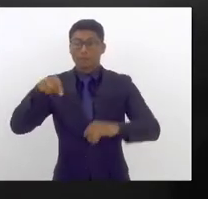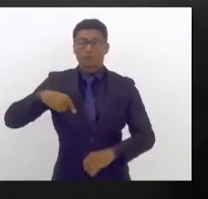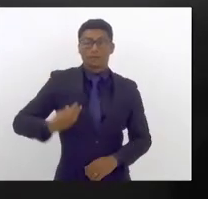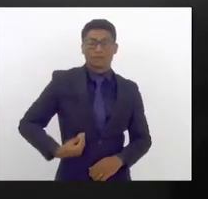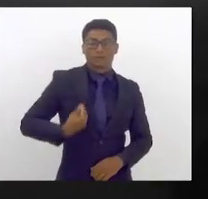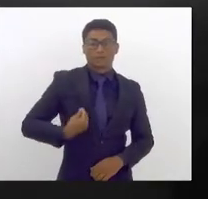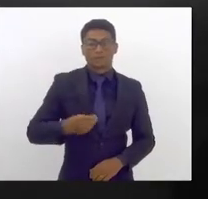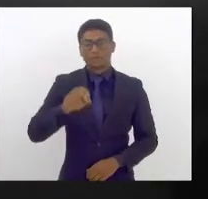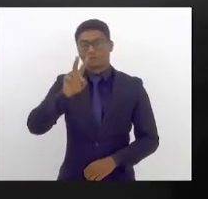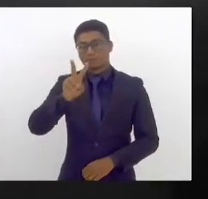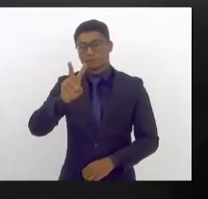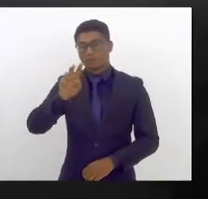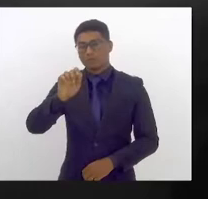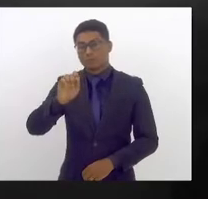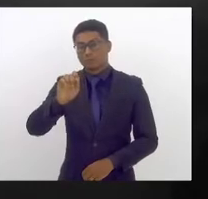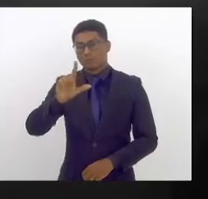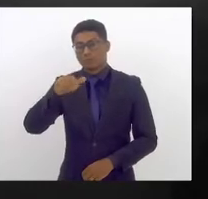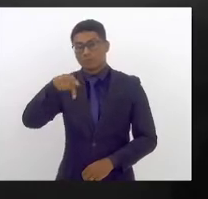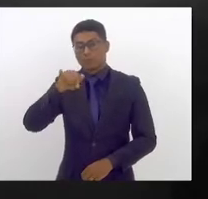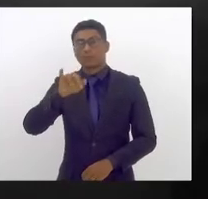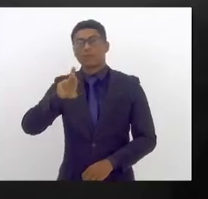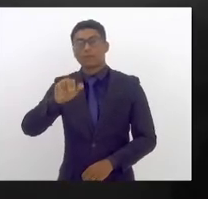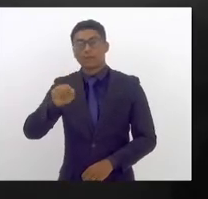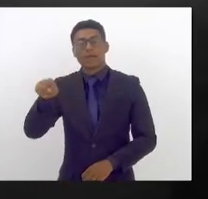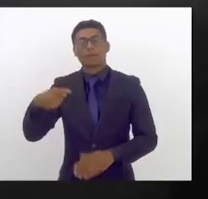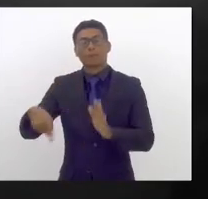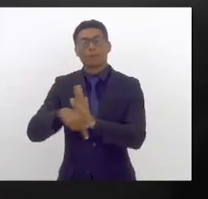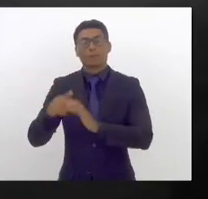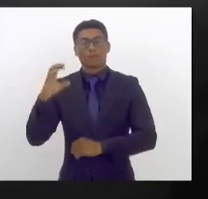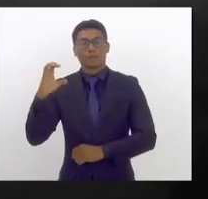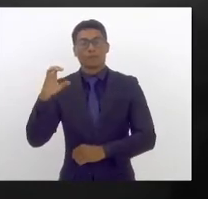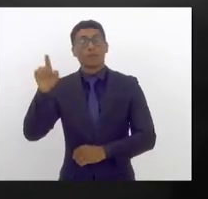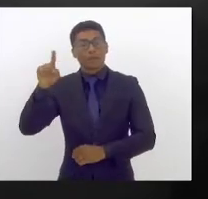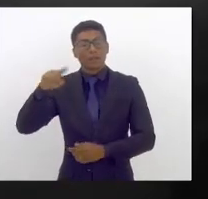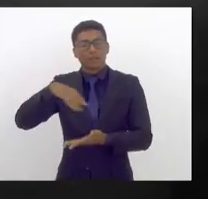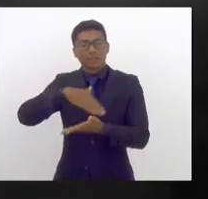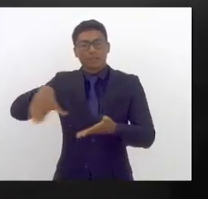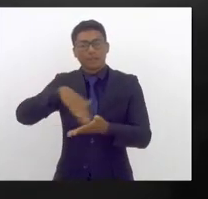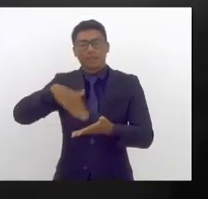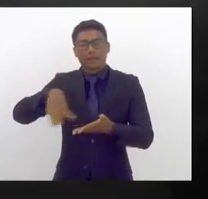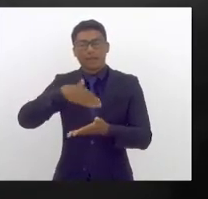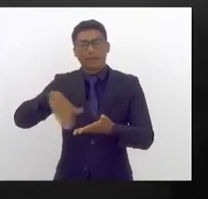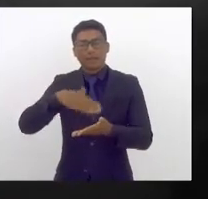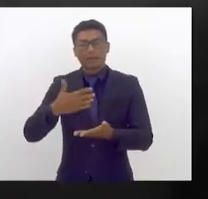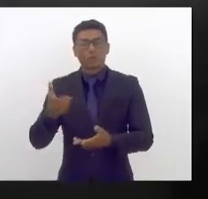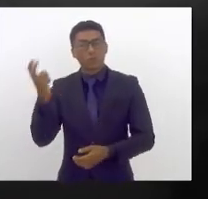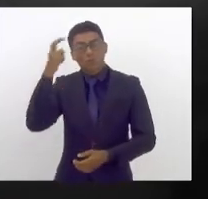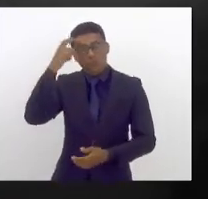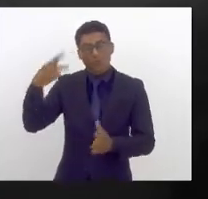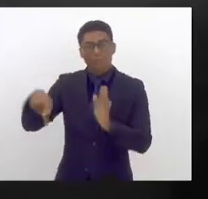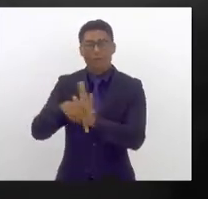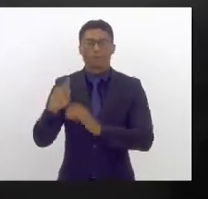da Valquíria Niterói subsecretária de Cultura comunitária de Niterói